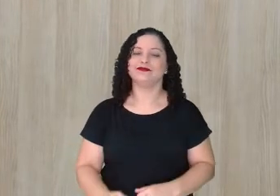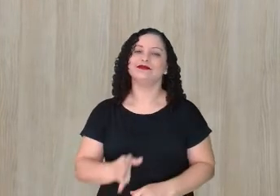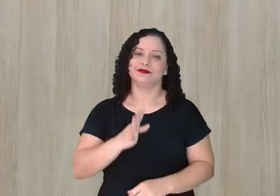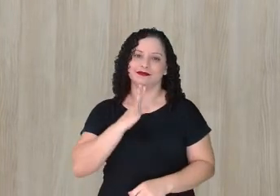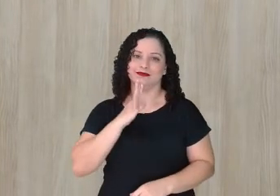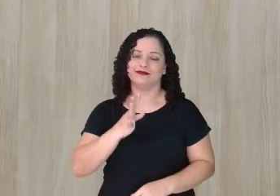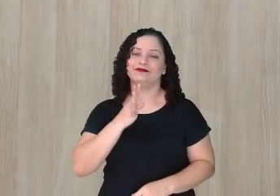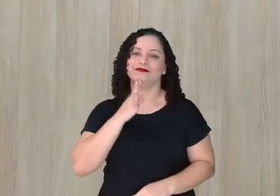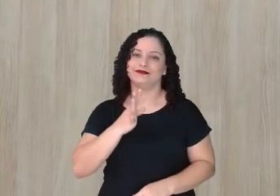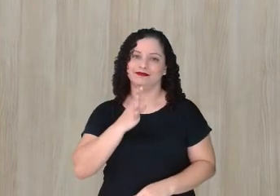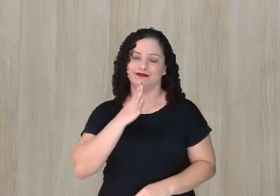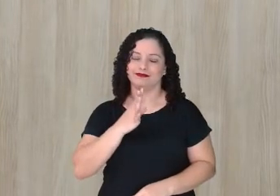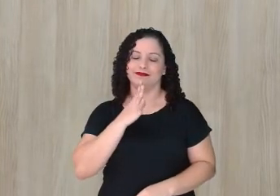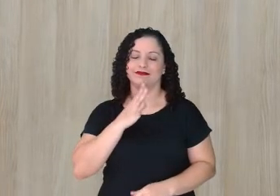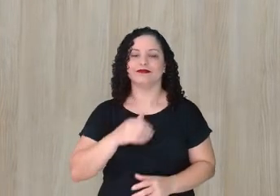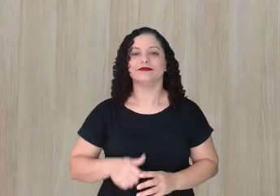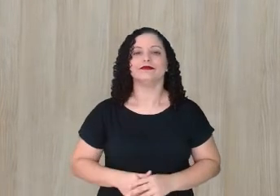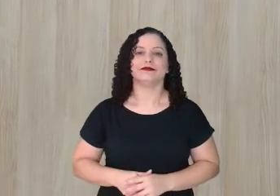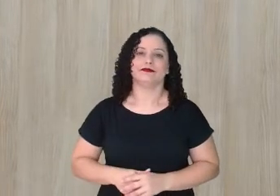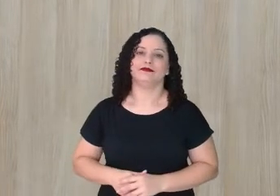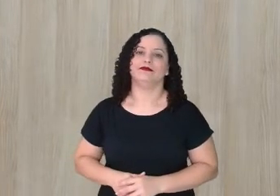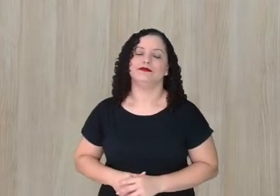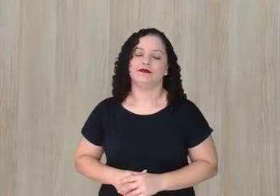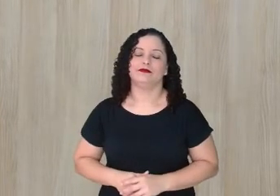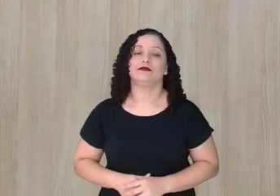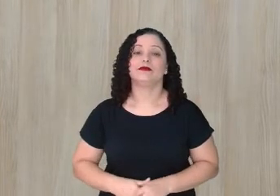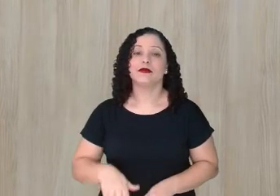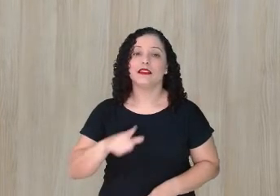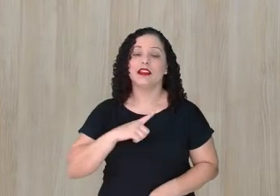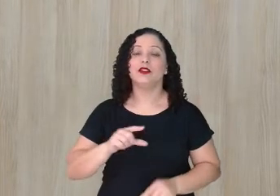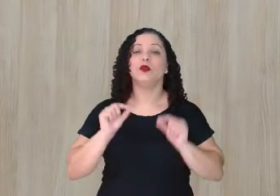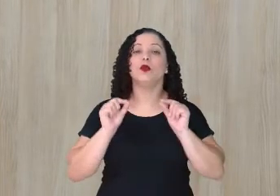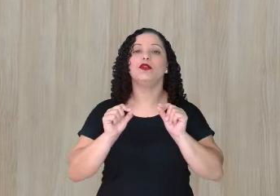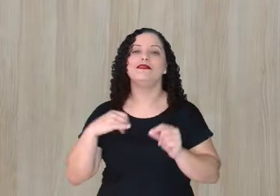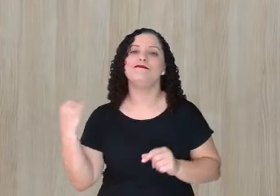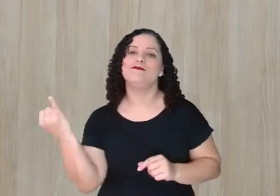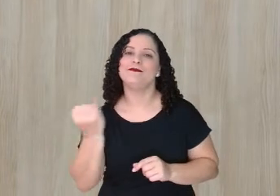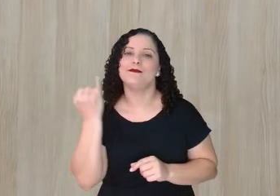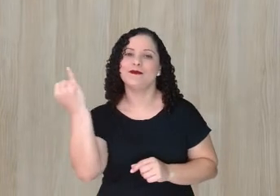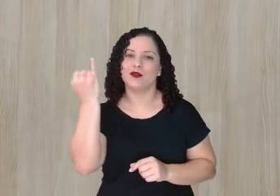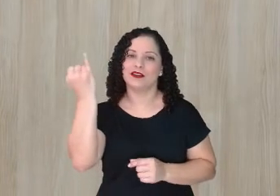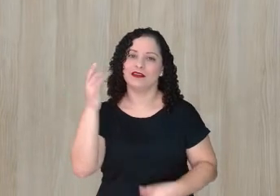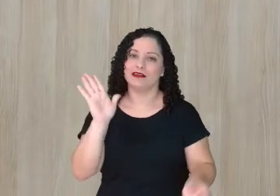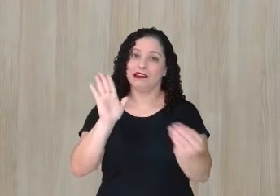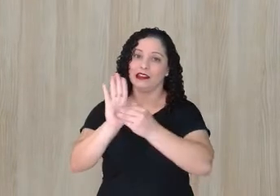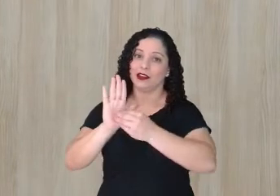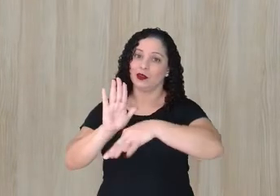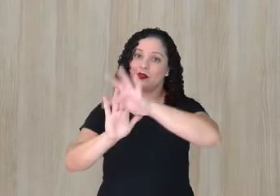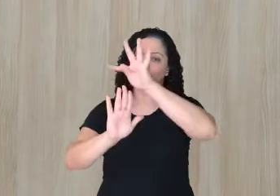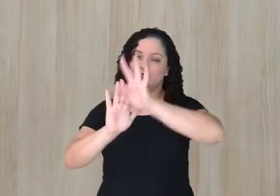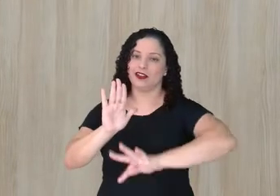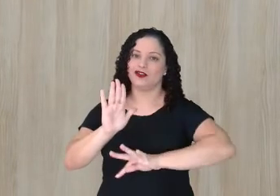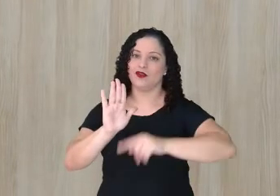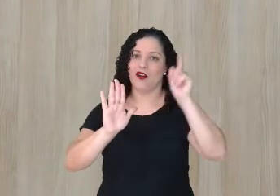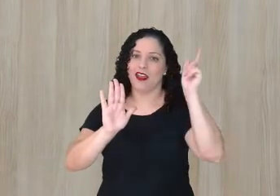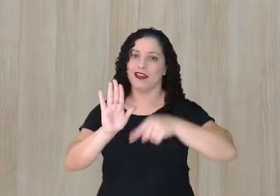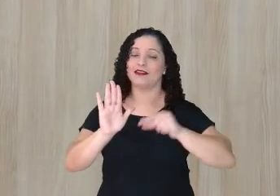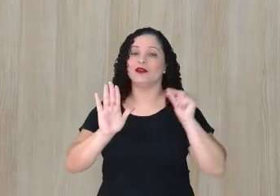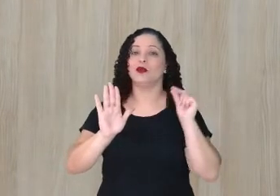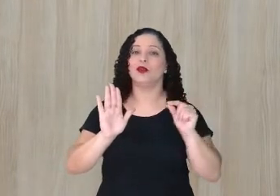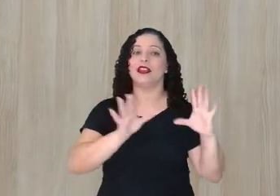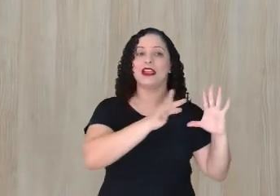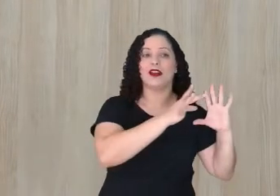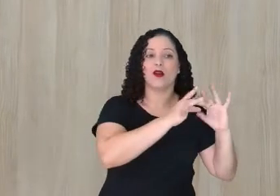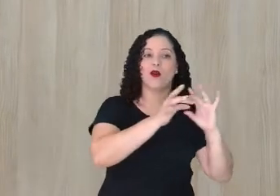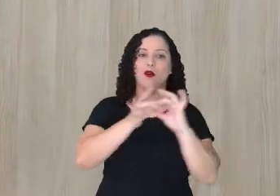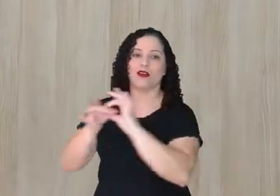aí, um desses elementos, não é, que está no texto é essa coesão lexical. E o